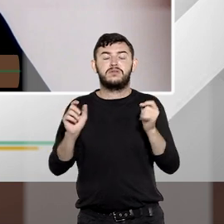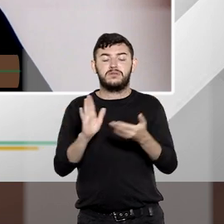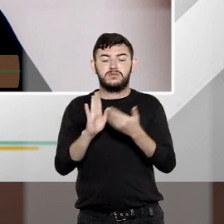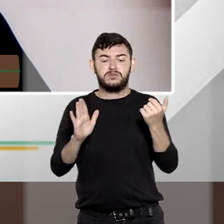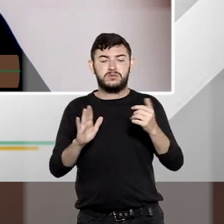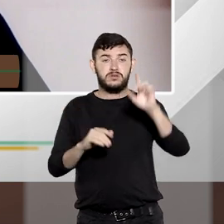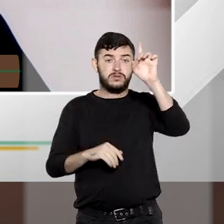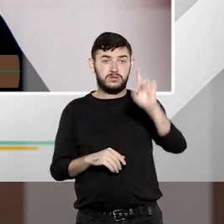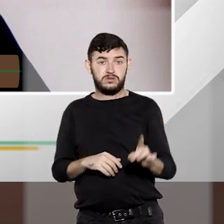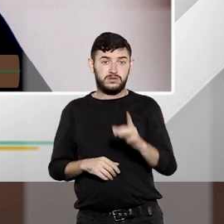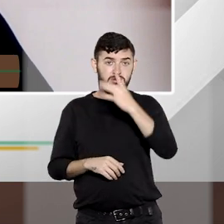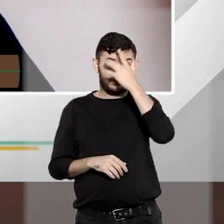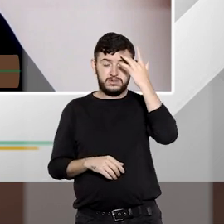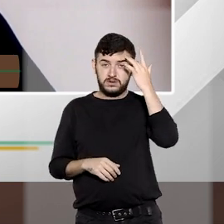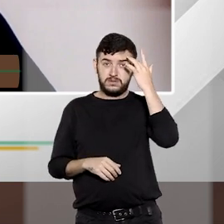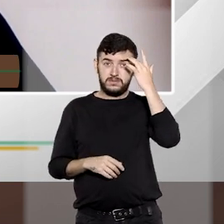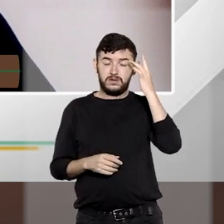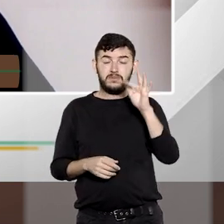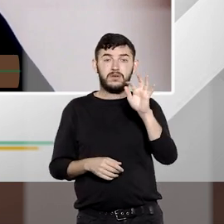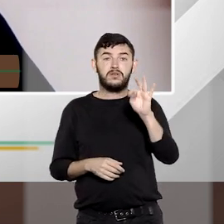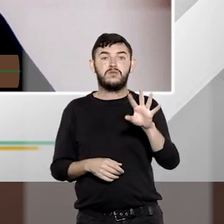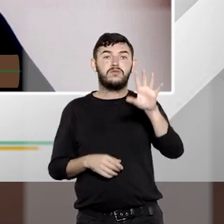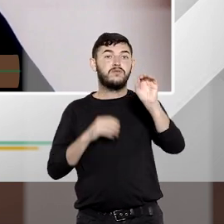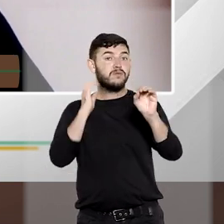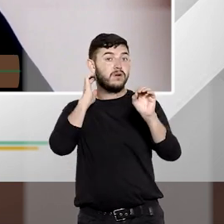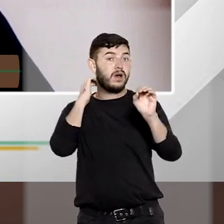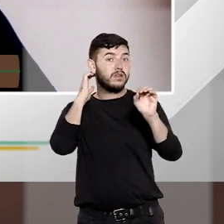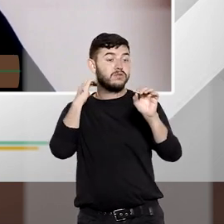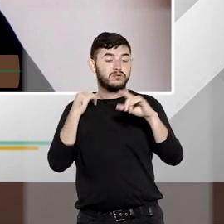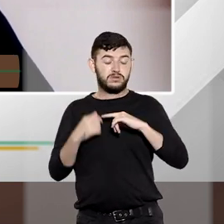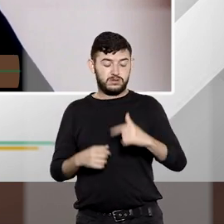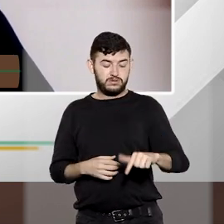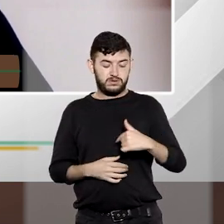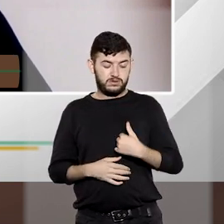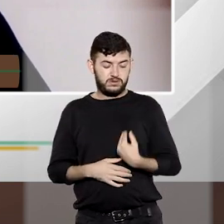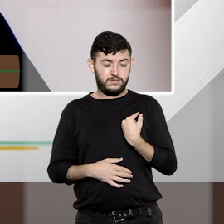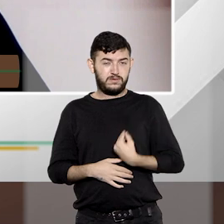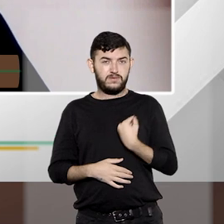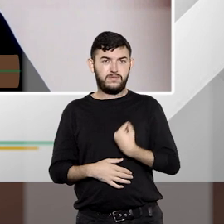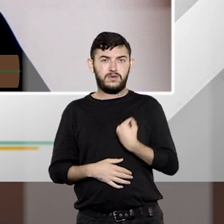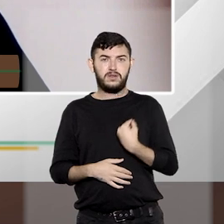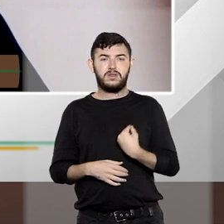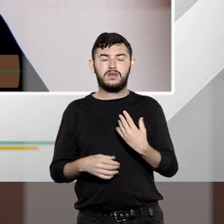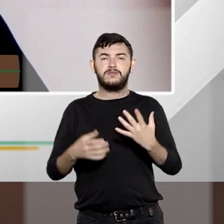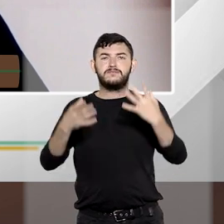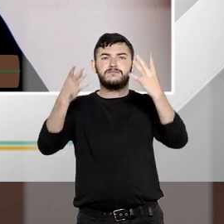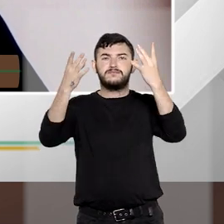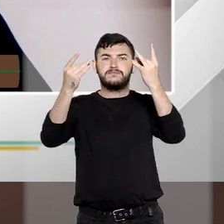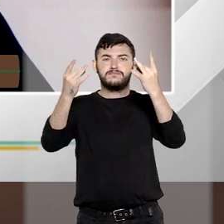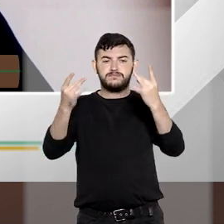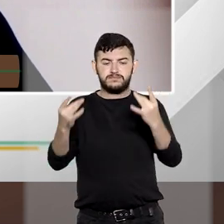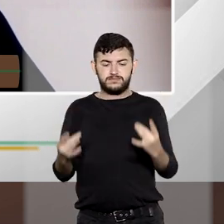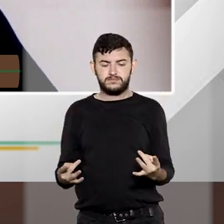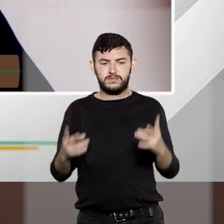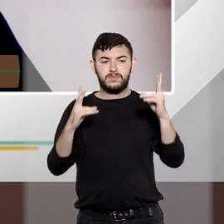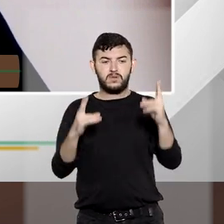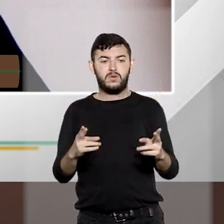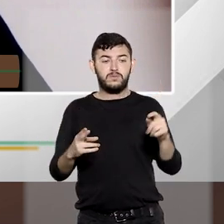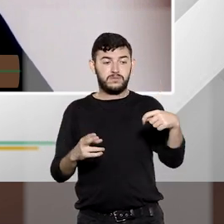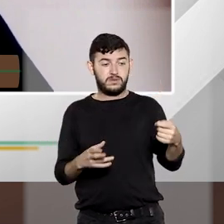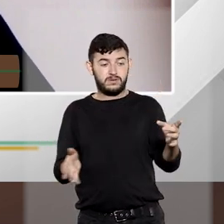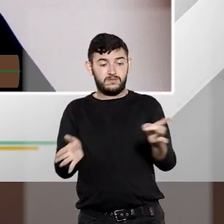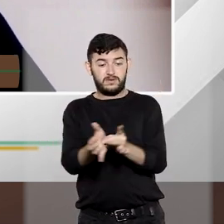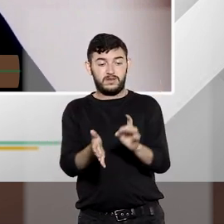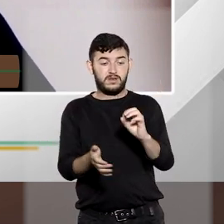o direito de uma pessoa pelo simples fato de não estar ali descrito como se, como é ou